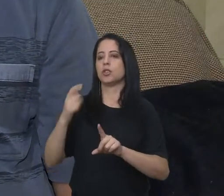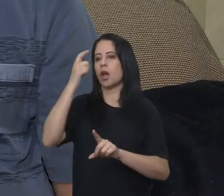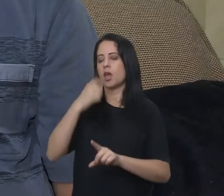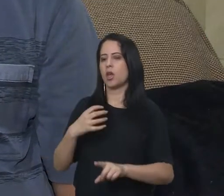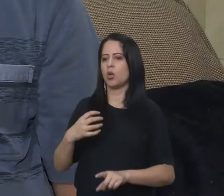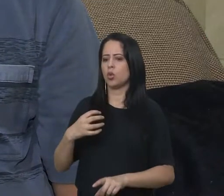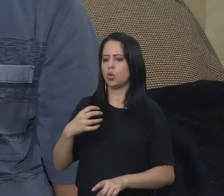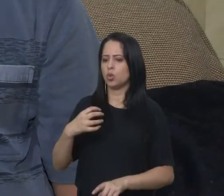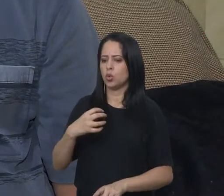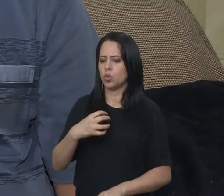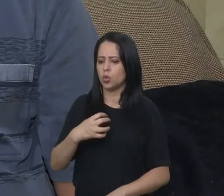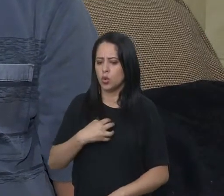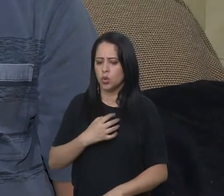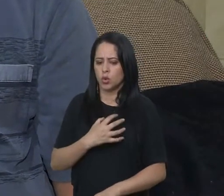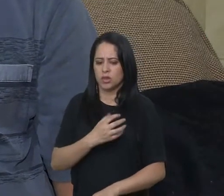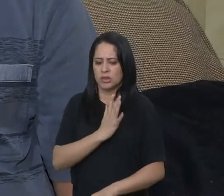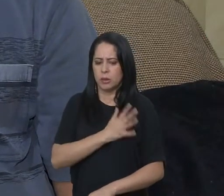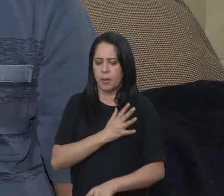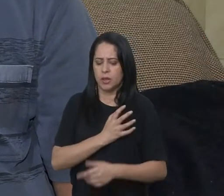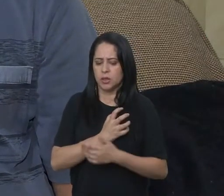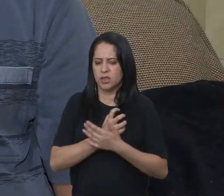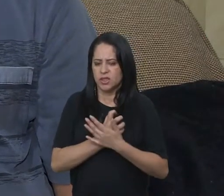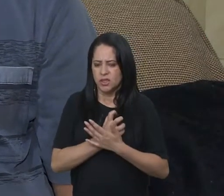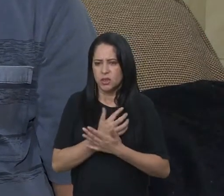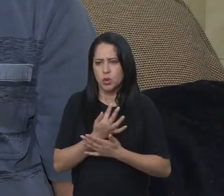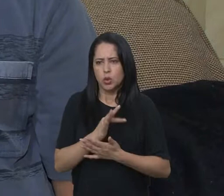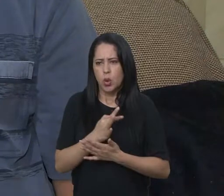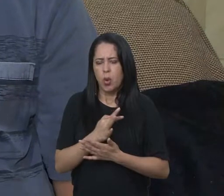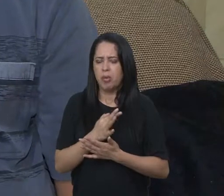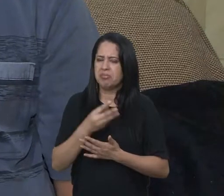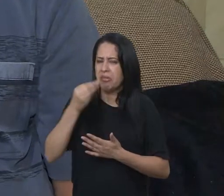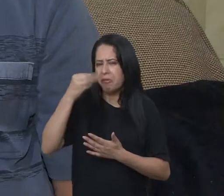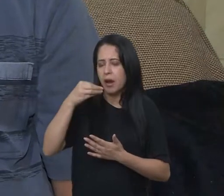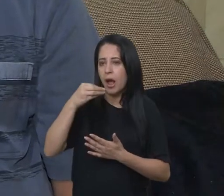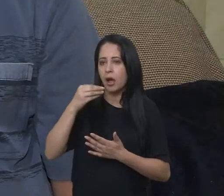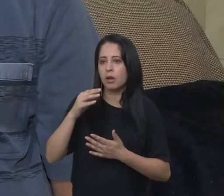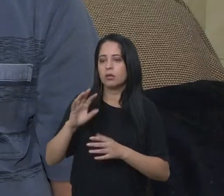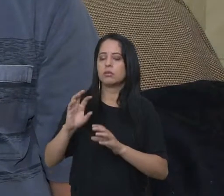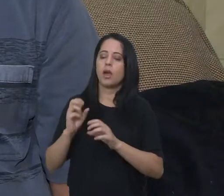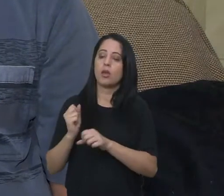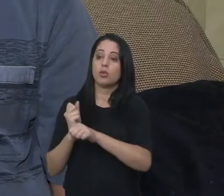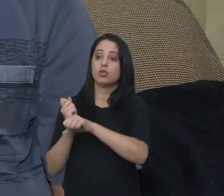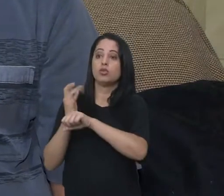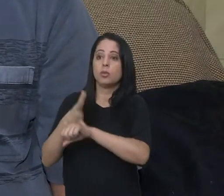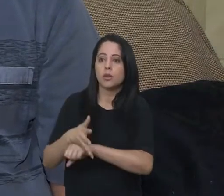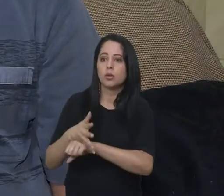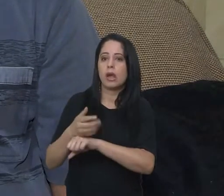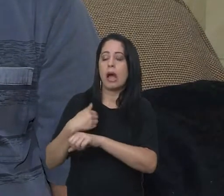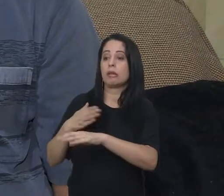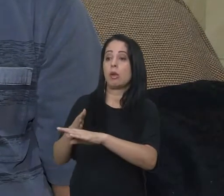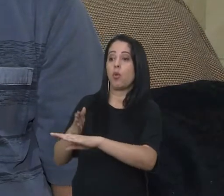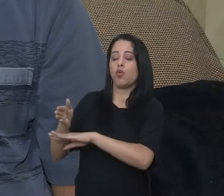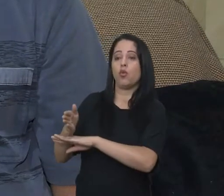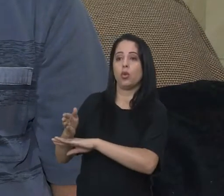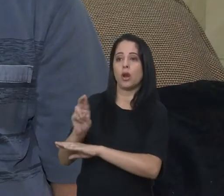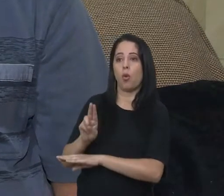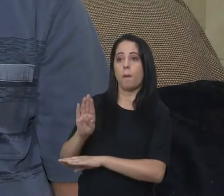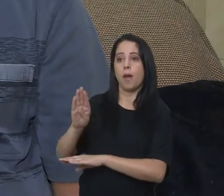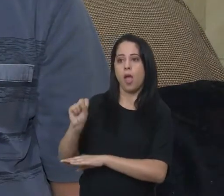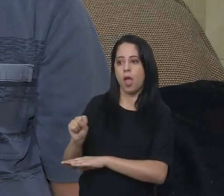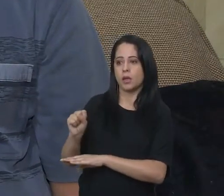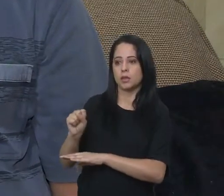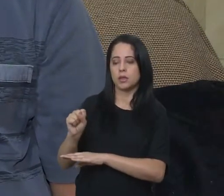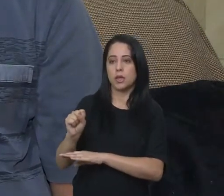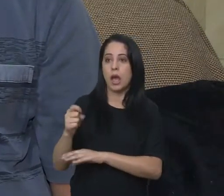durante o dia eu senti dor no peito, mas é uma dorzinha fraca, suportável. E de madrugada acabei optando ir para o postinho. Chegando lá,